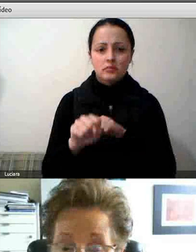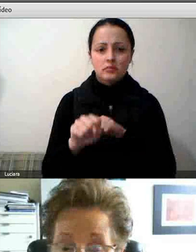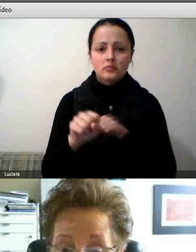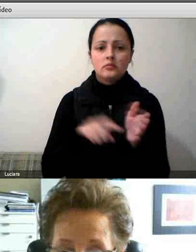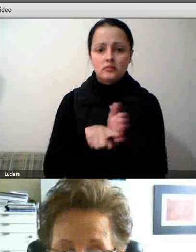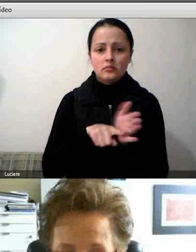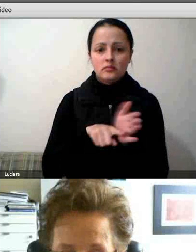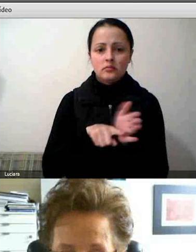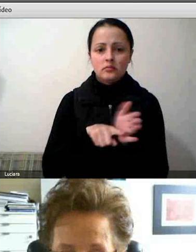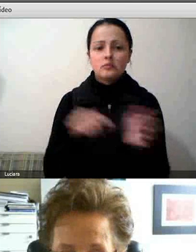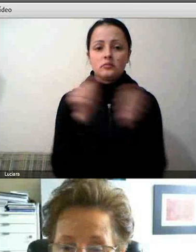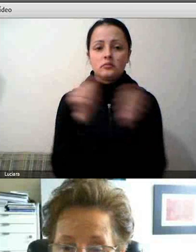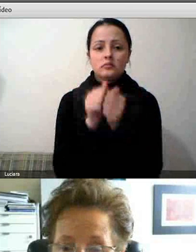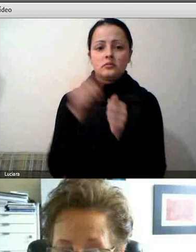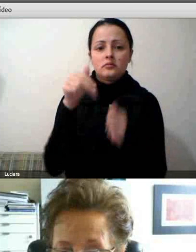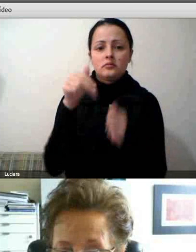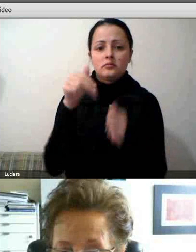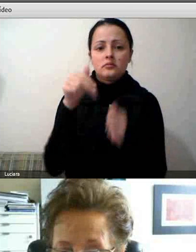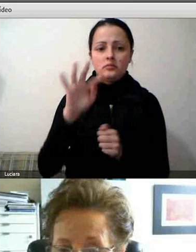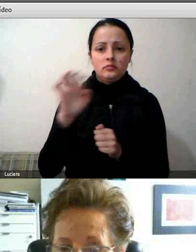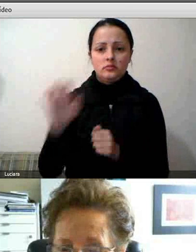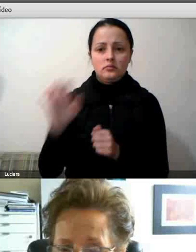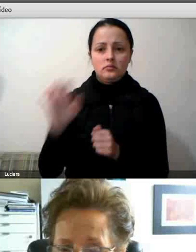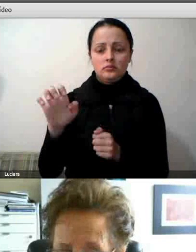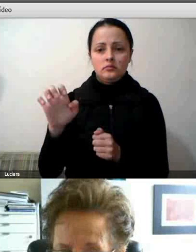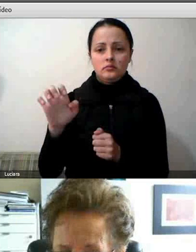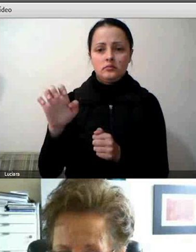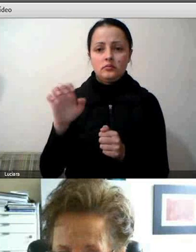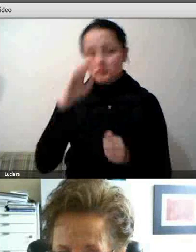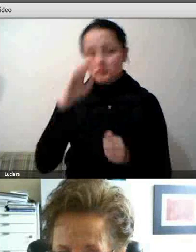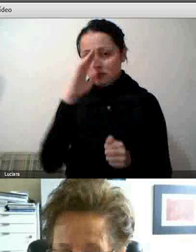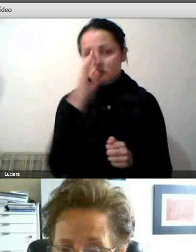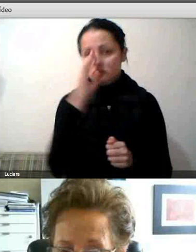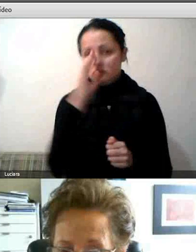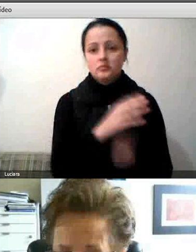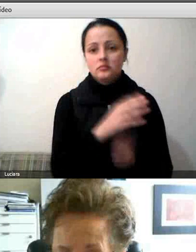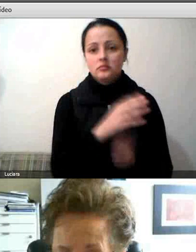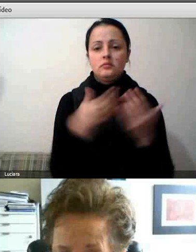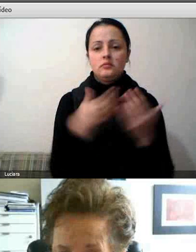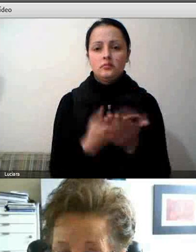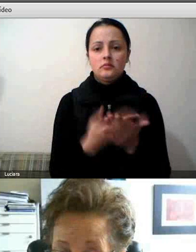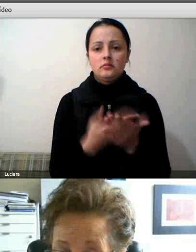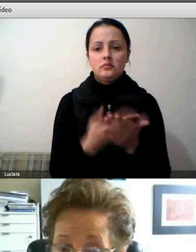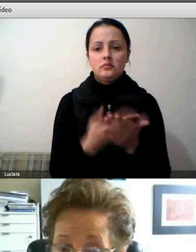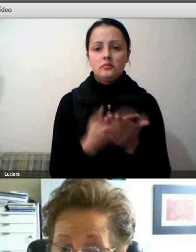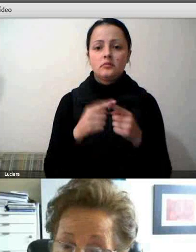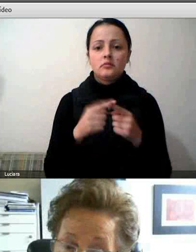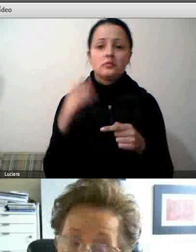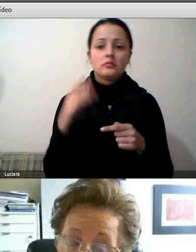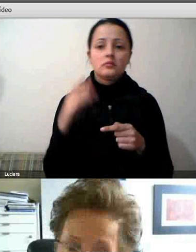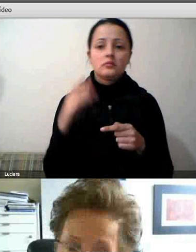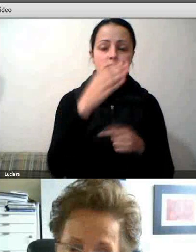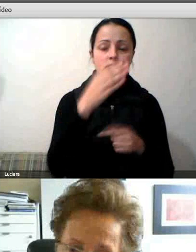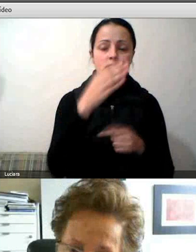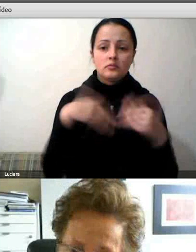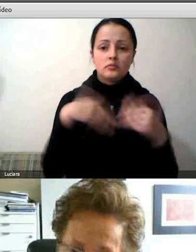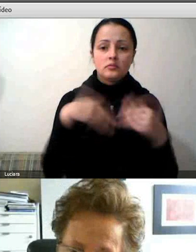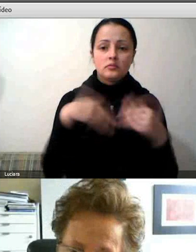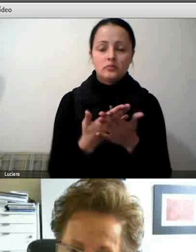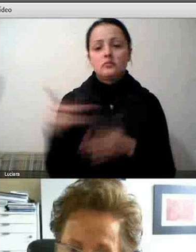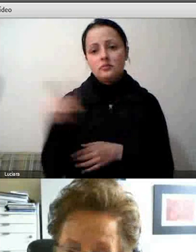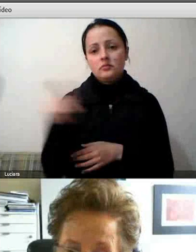e pesquisa junto ao NTE, a CRE, ao NTE, indiretamente na